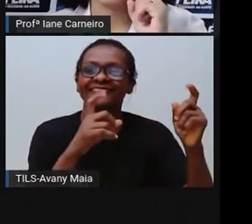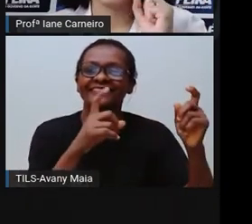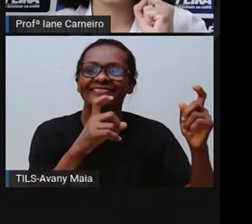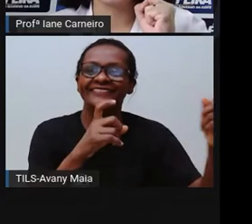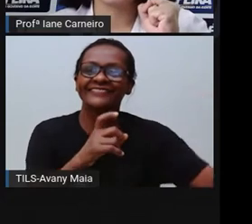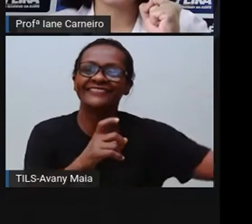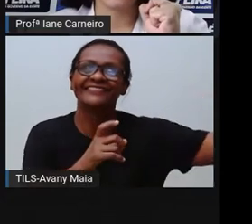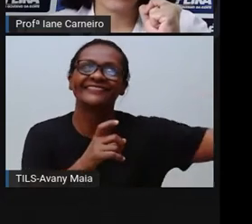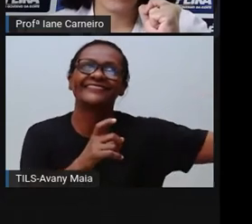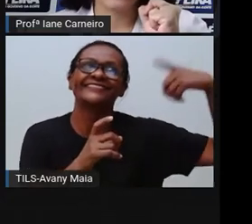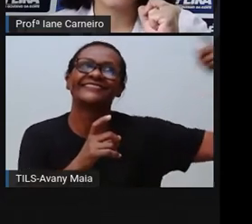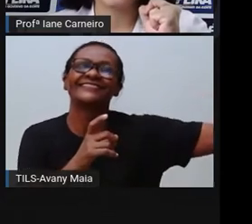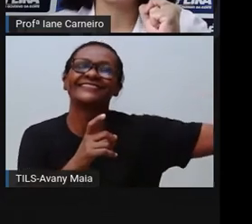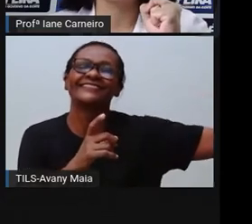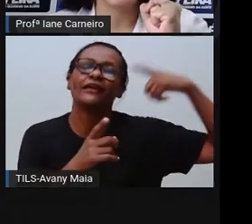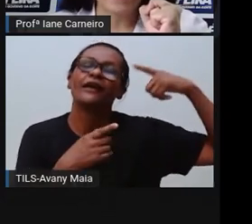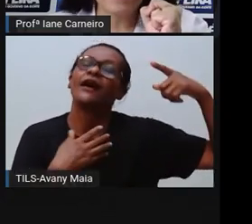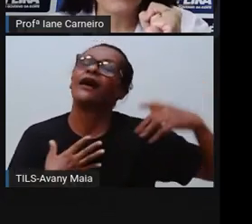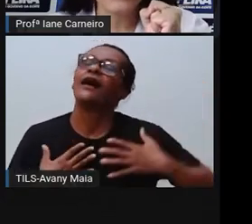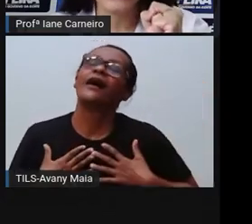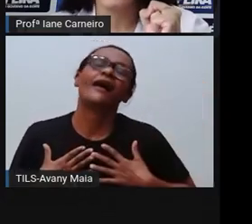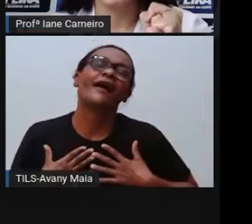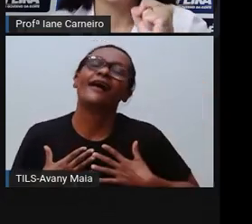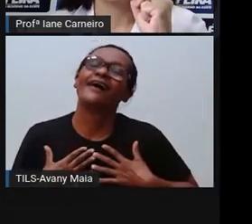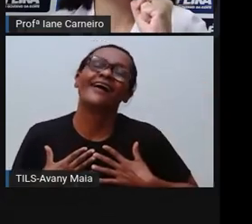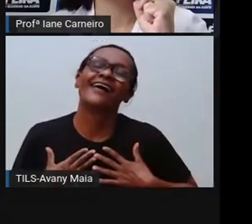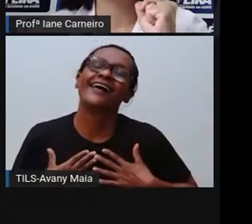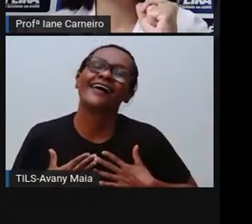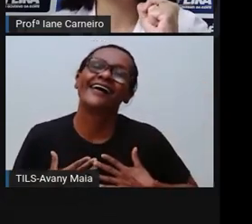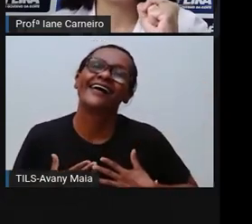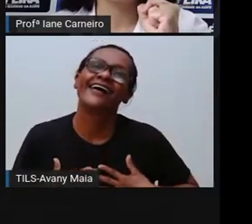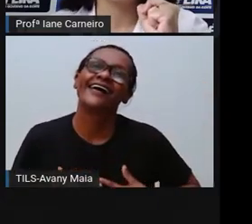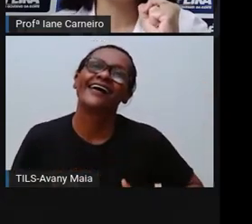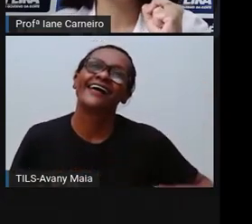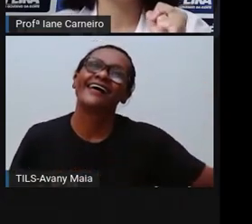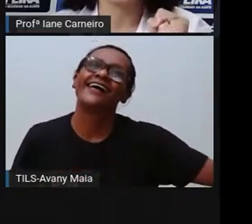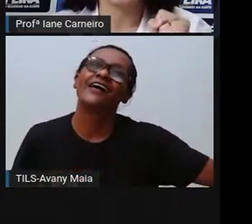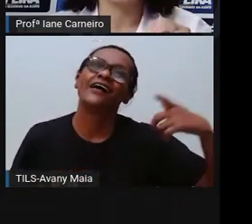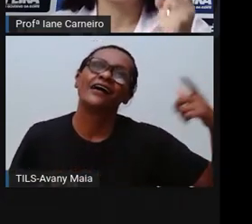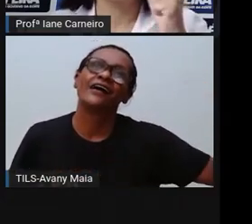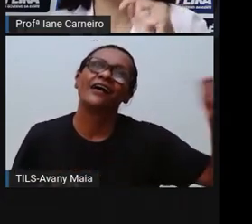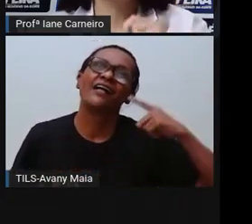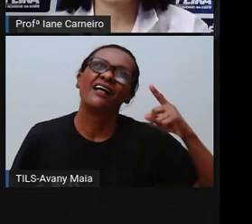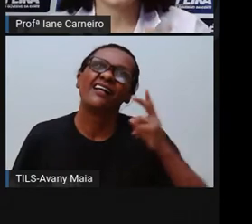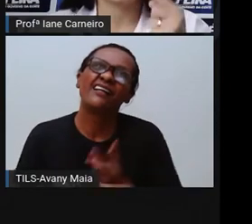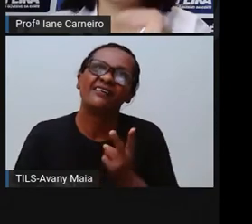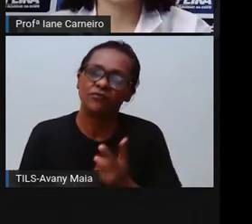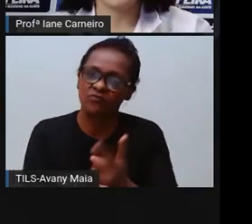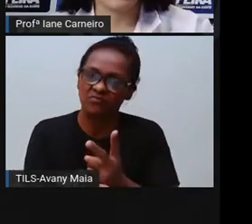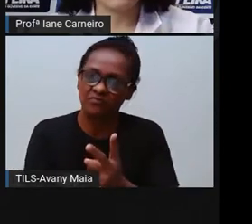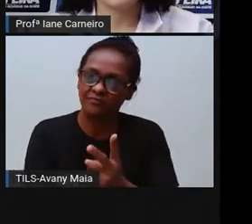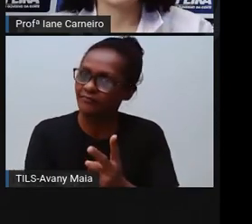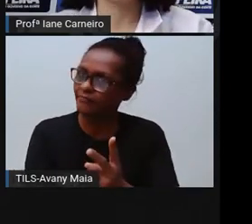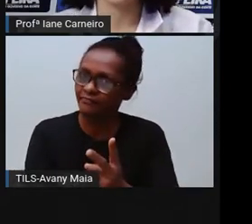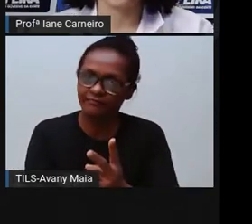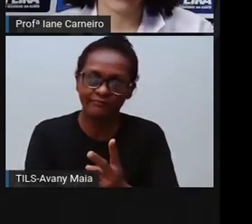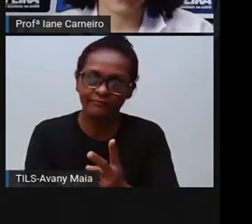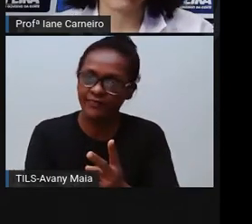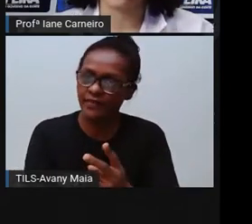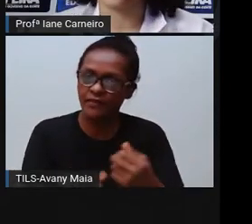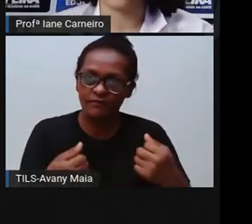praia, tomando sol, só que ele é de neve. Ele tem que ter cuidado com o sol. Mas será que é só Olaf que tem